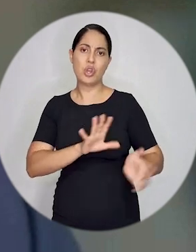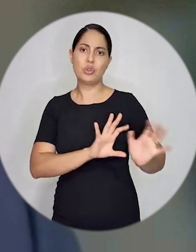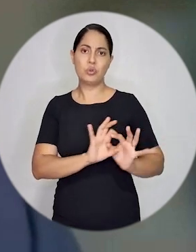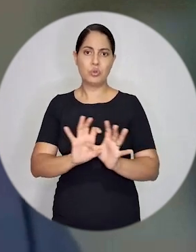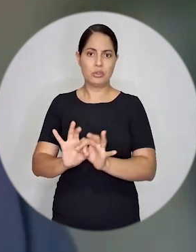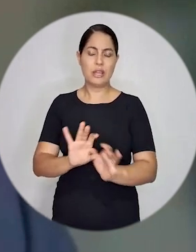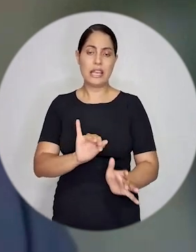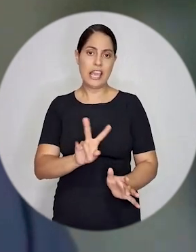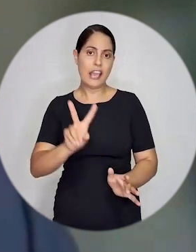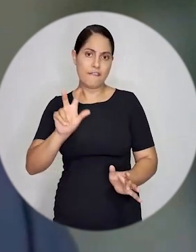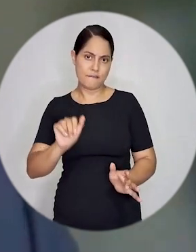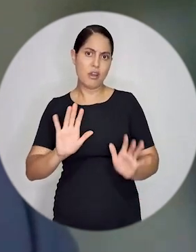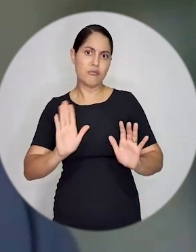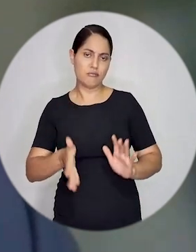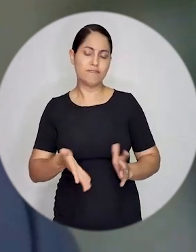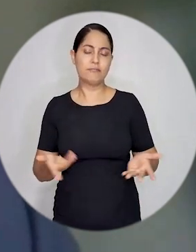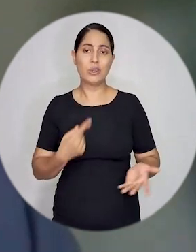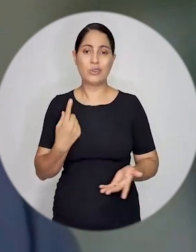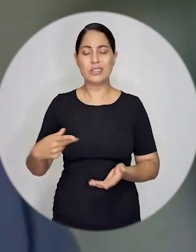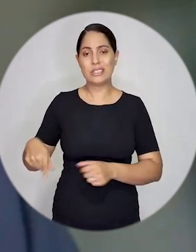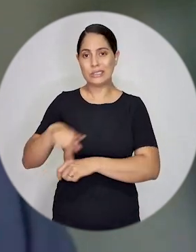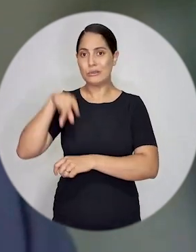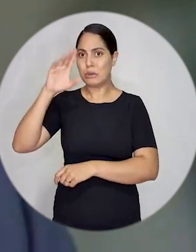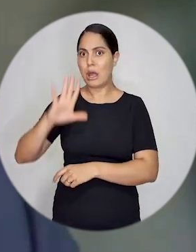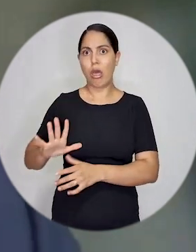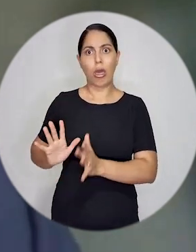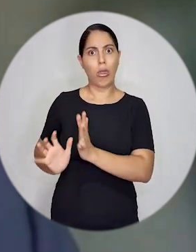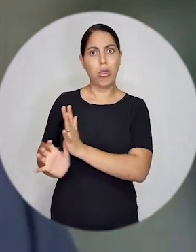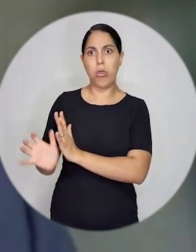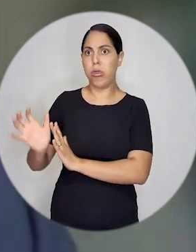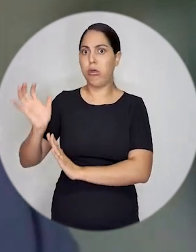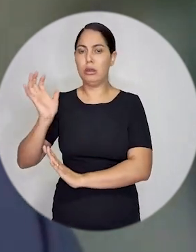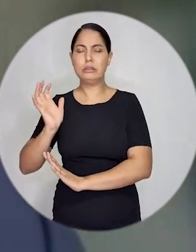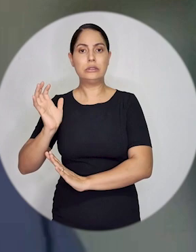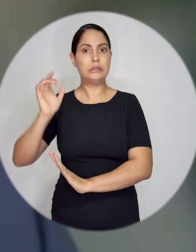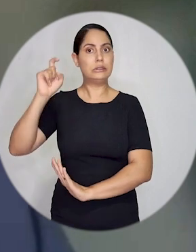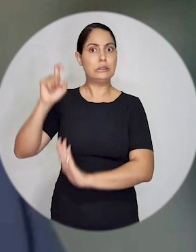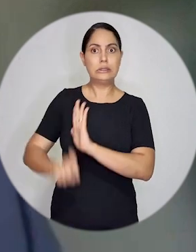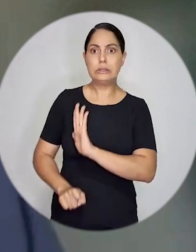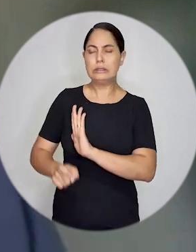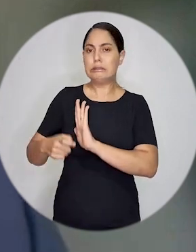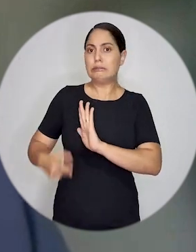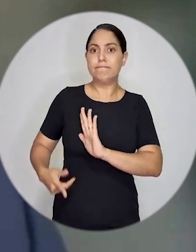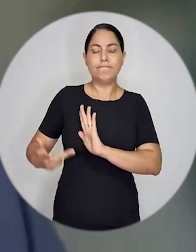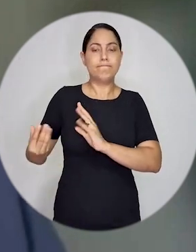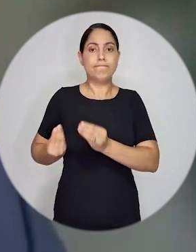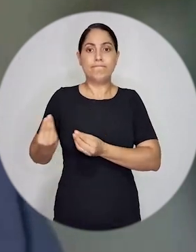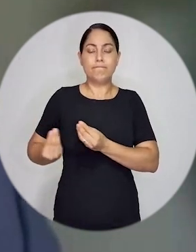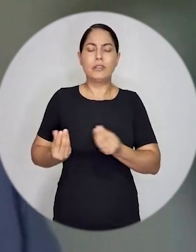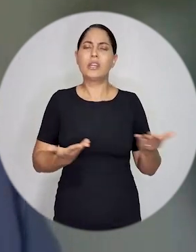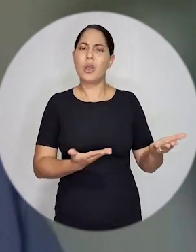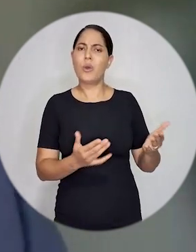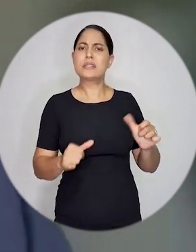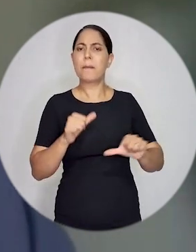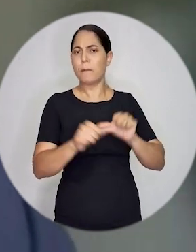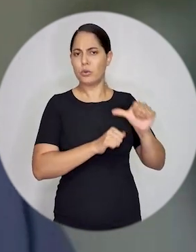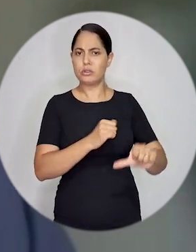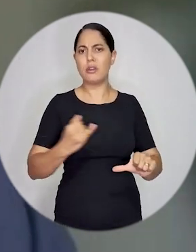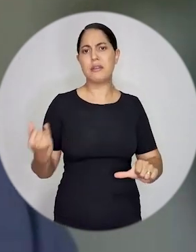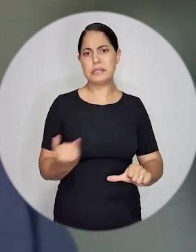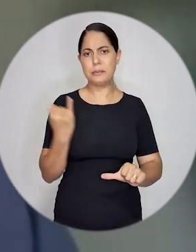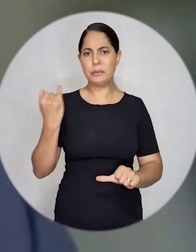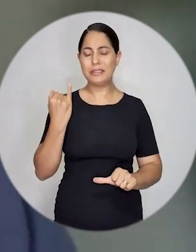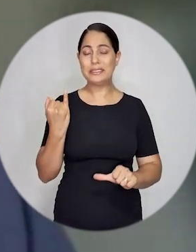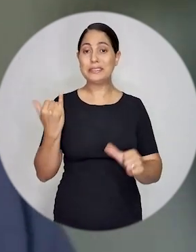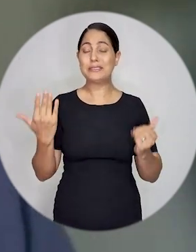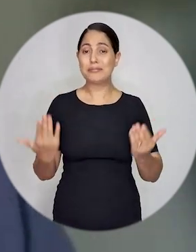muito esse caos tributário que hoje a gente vive no Brasil. No entanto, a Ordem tem uma preocupação muito relevante